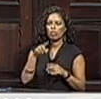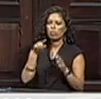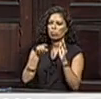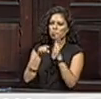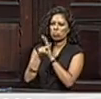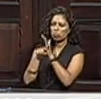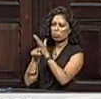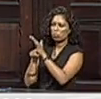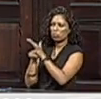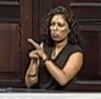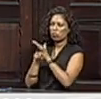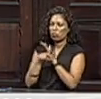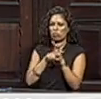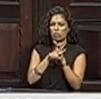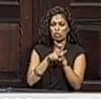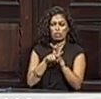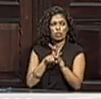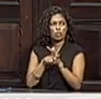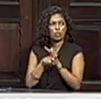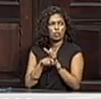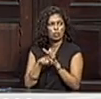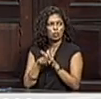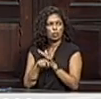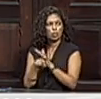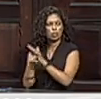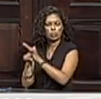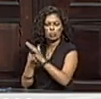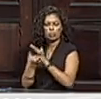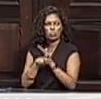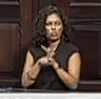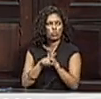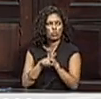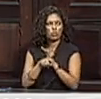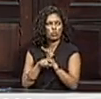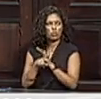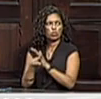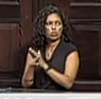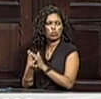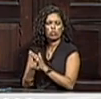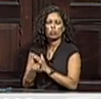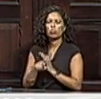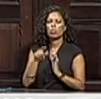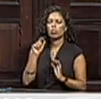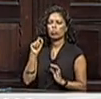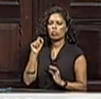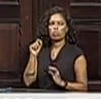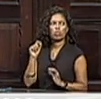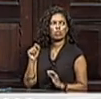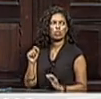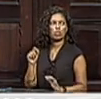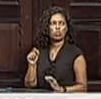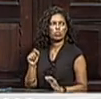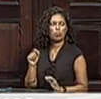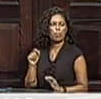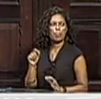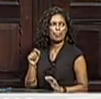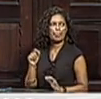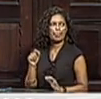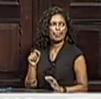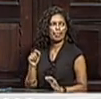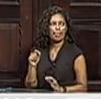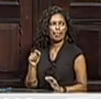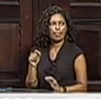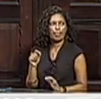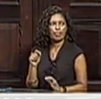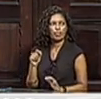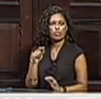amiudada, o cumprimento da lei sobre o piso, lei que votamos aqui.